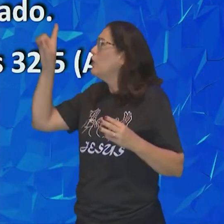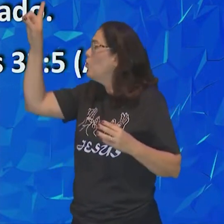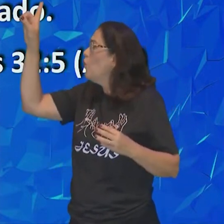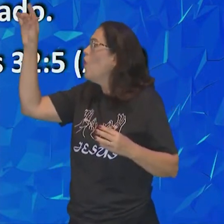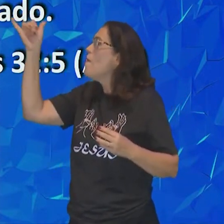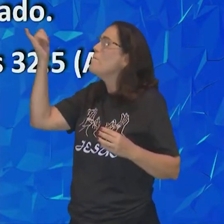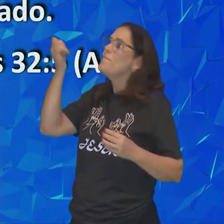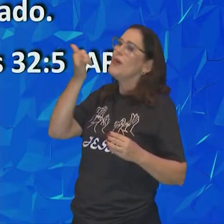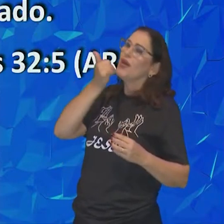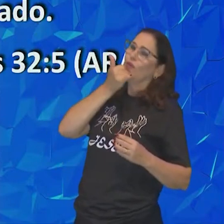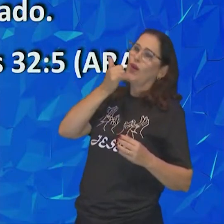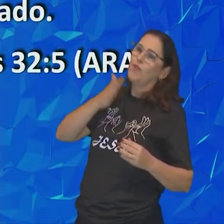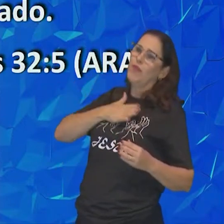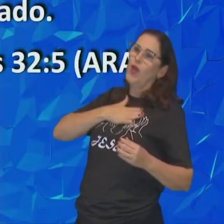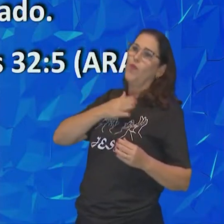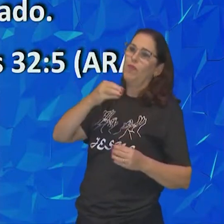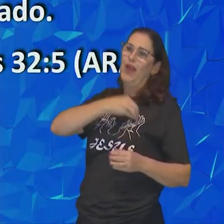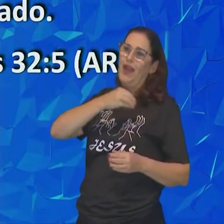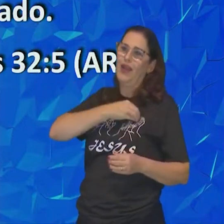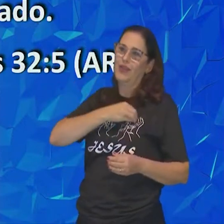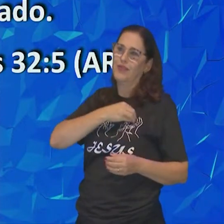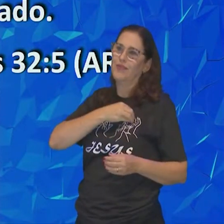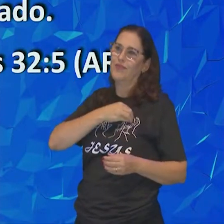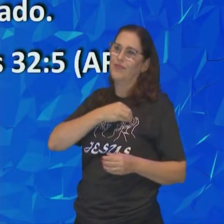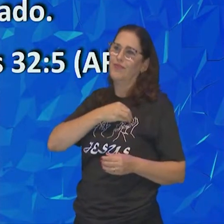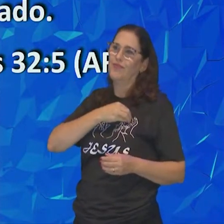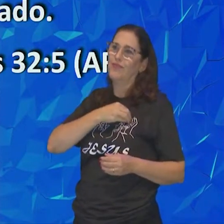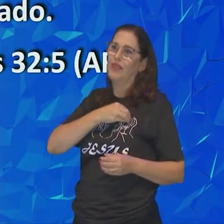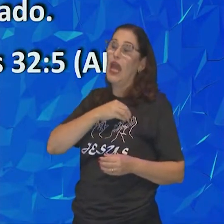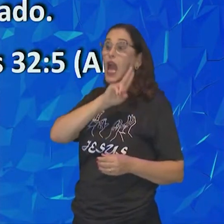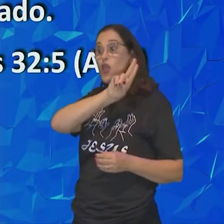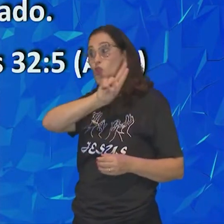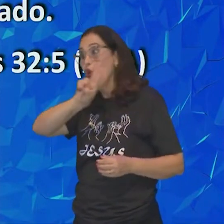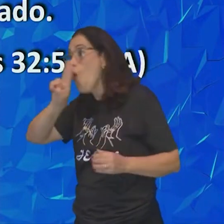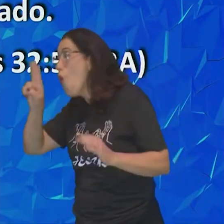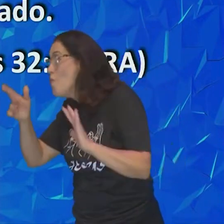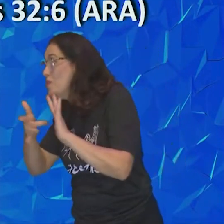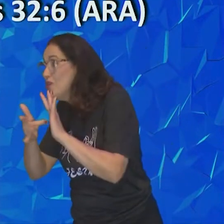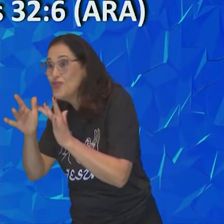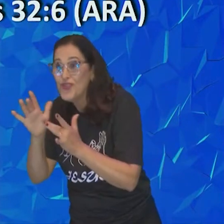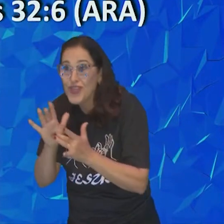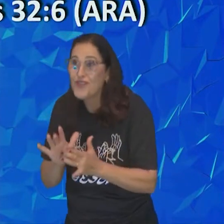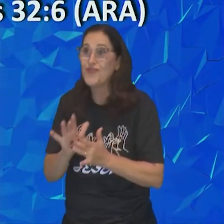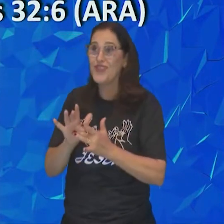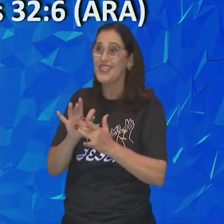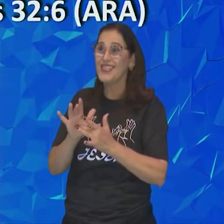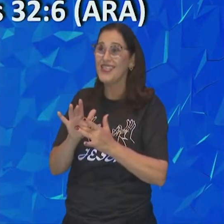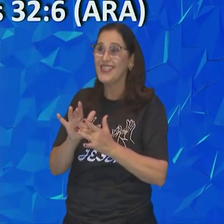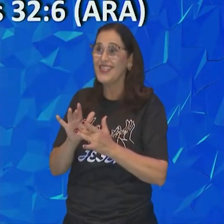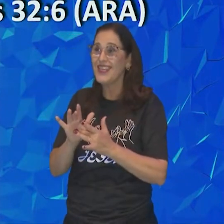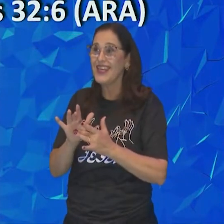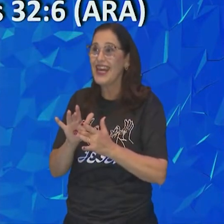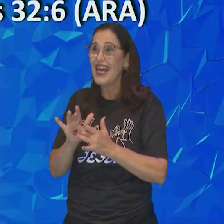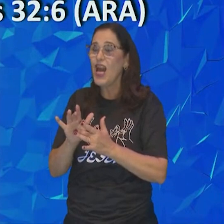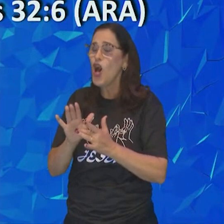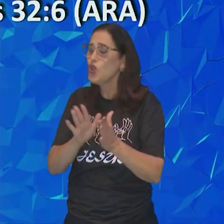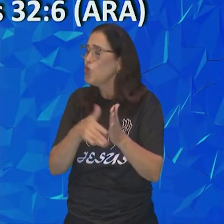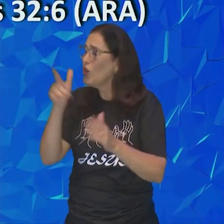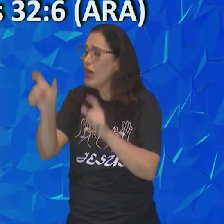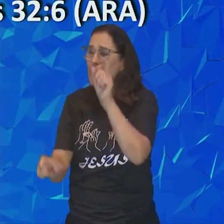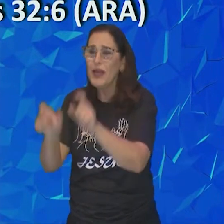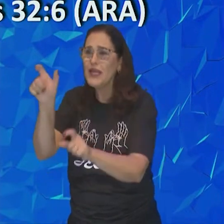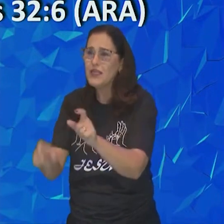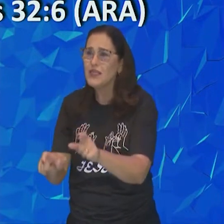perdoaste a iniquidade do meu pecado. E ouça isso, querido, em nome de Jesus. Sendo assim, todo homem te